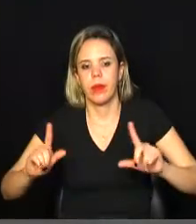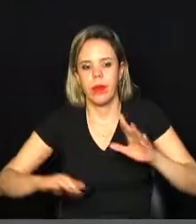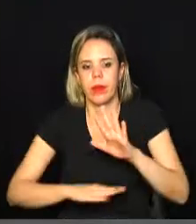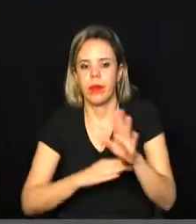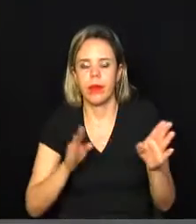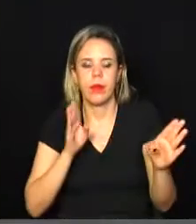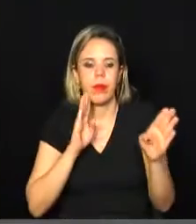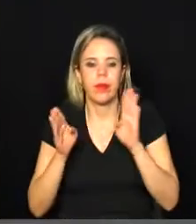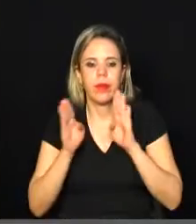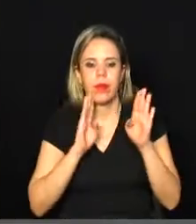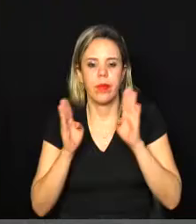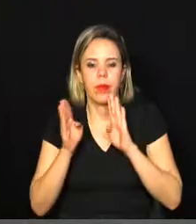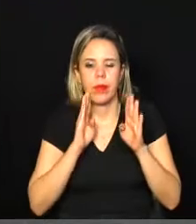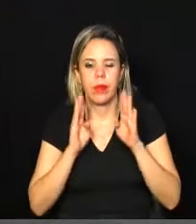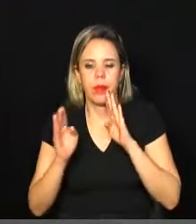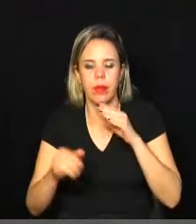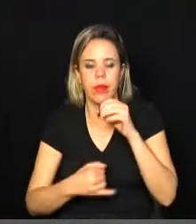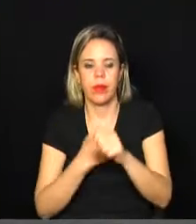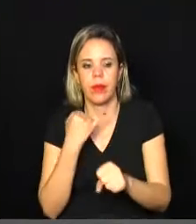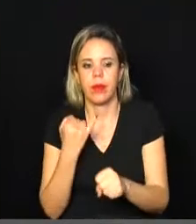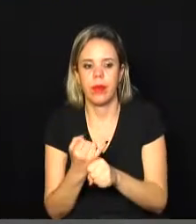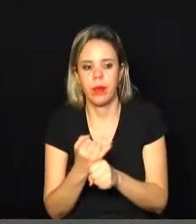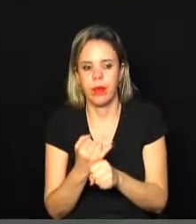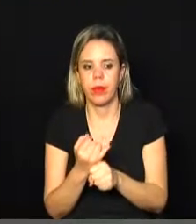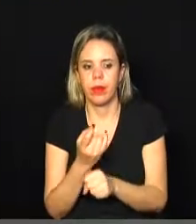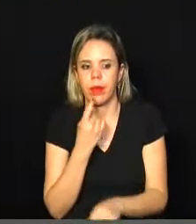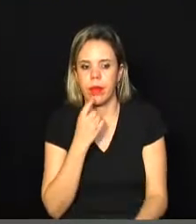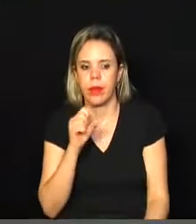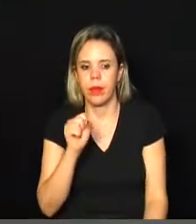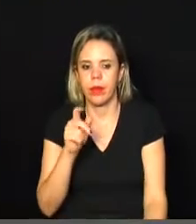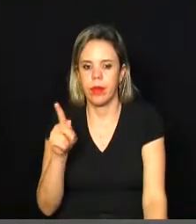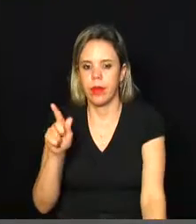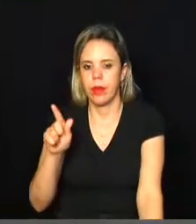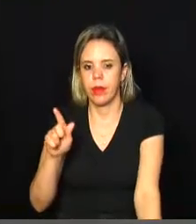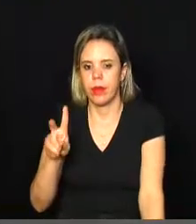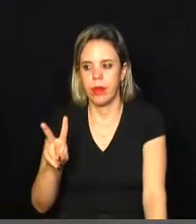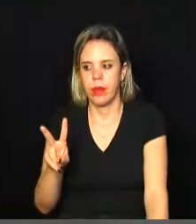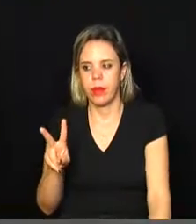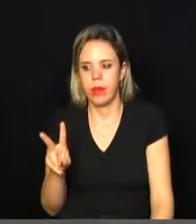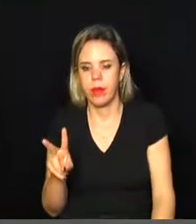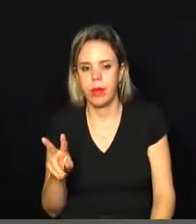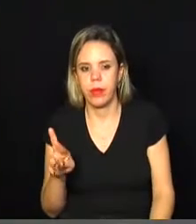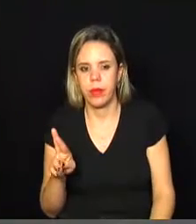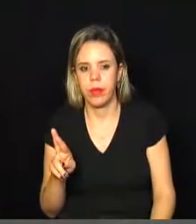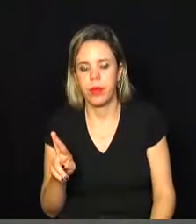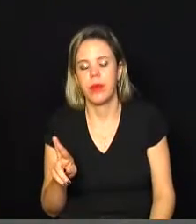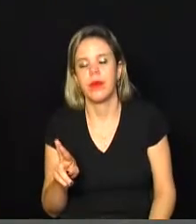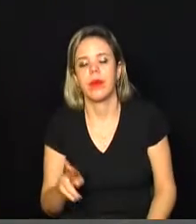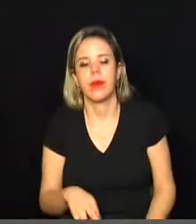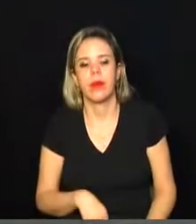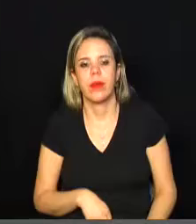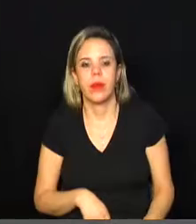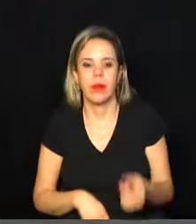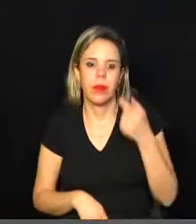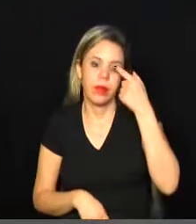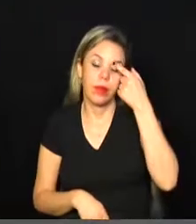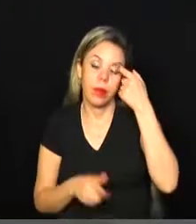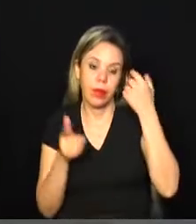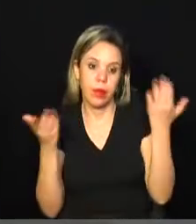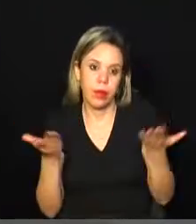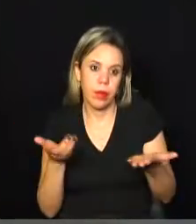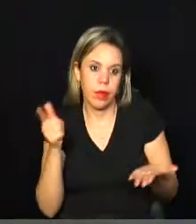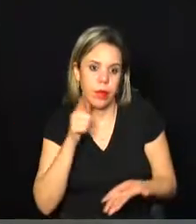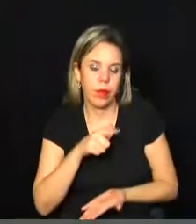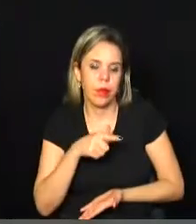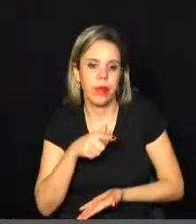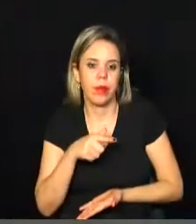Facebook e no site campinas.sp.gov. Br que presente nós temos